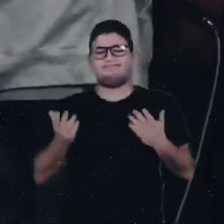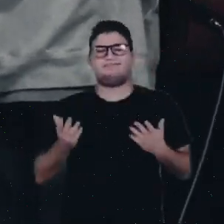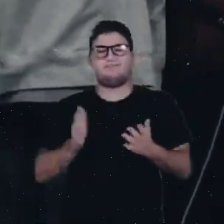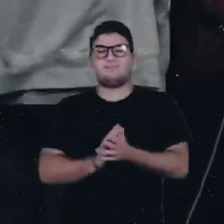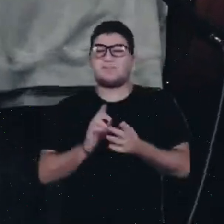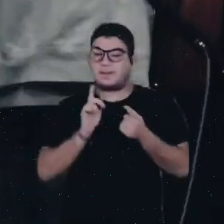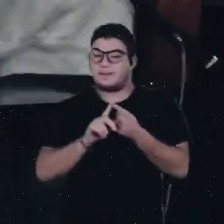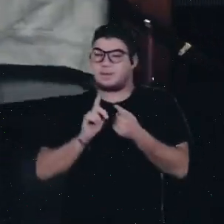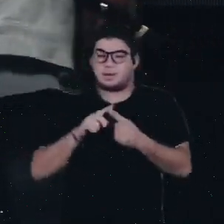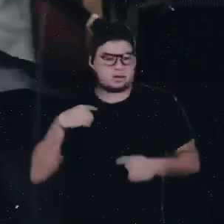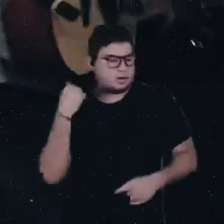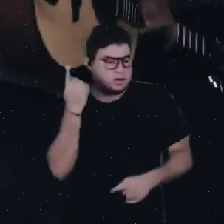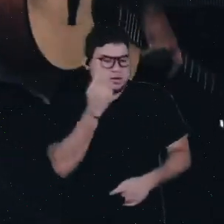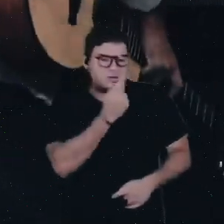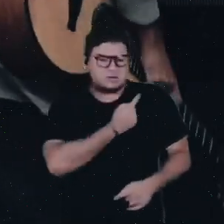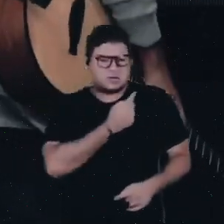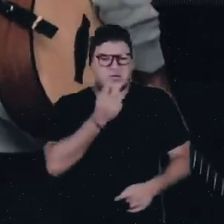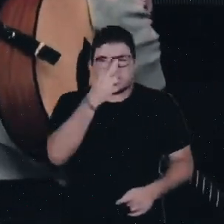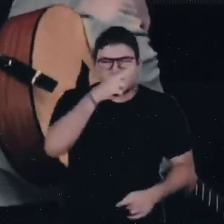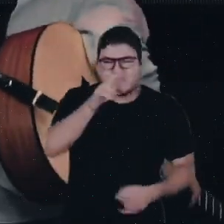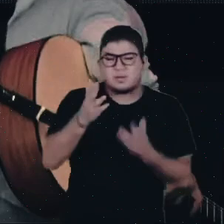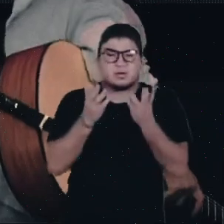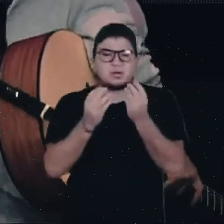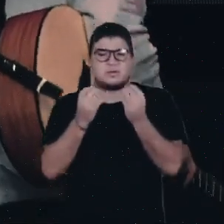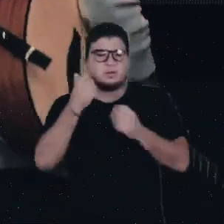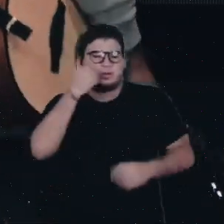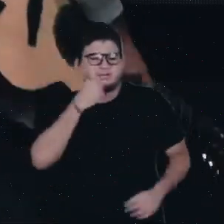Porque a gente vê muitas mães